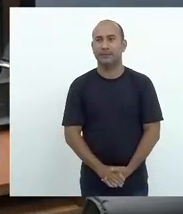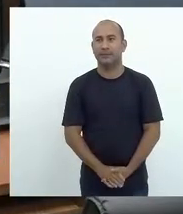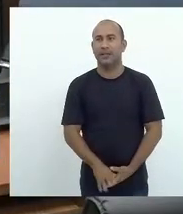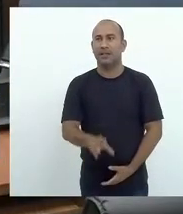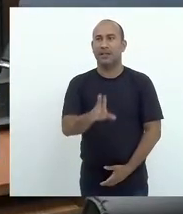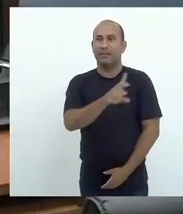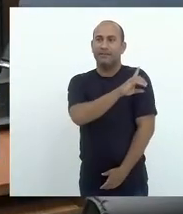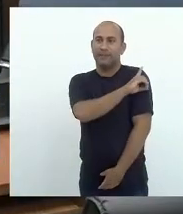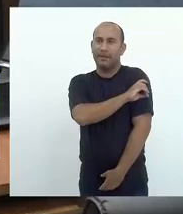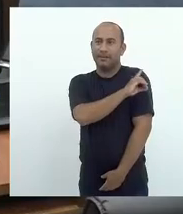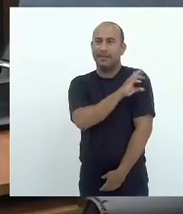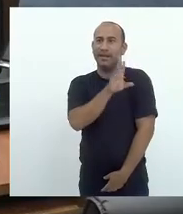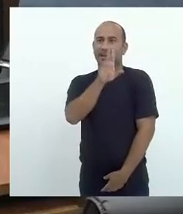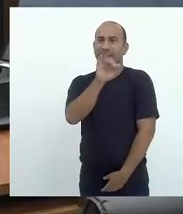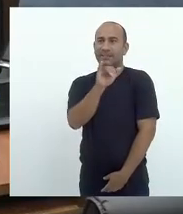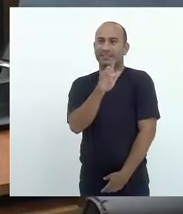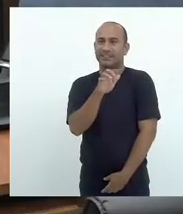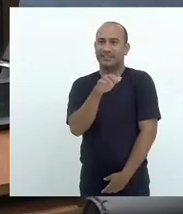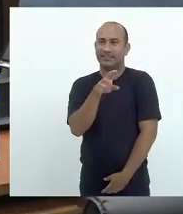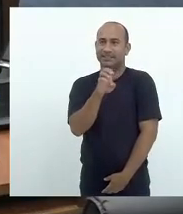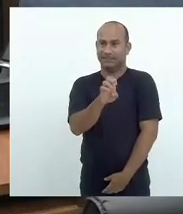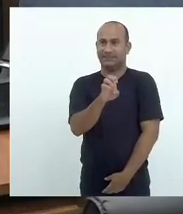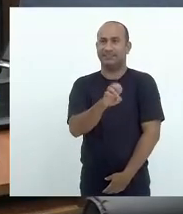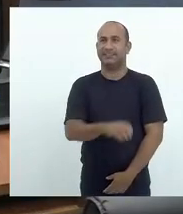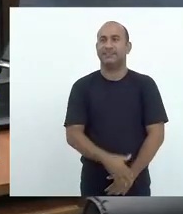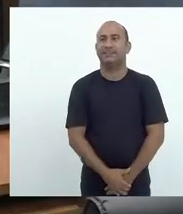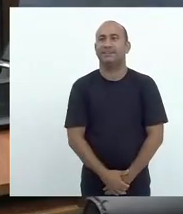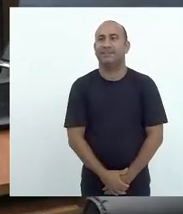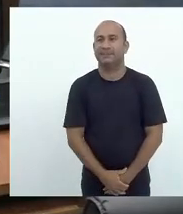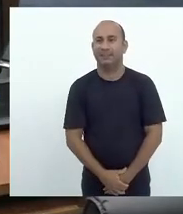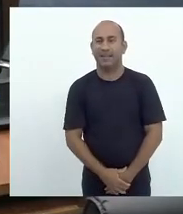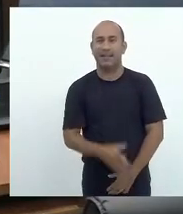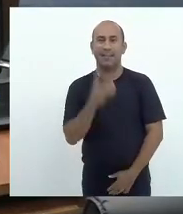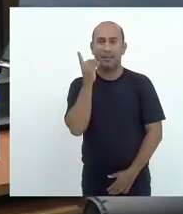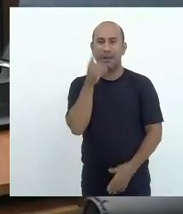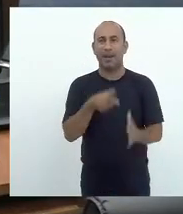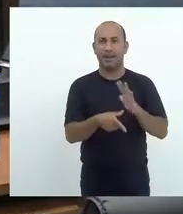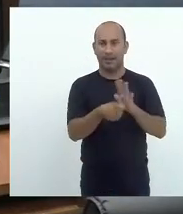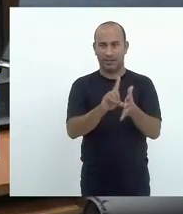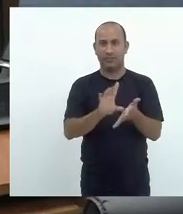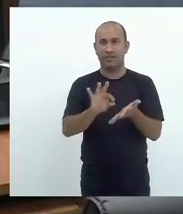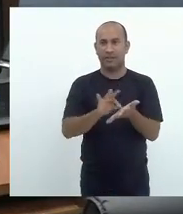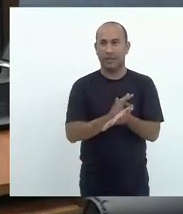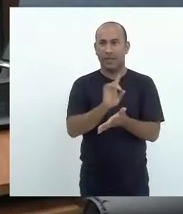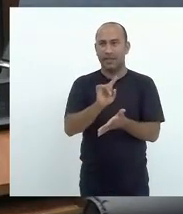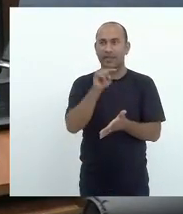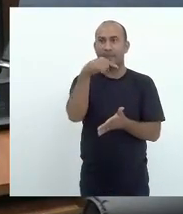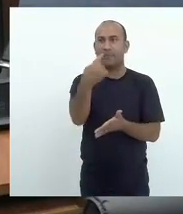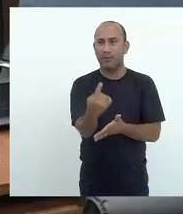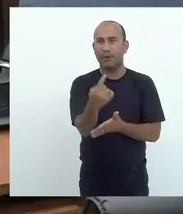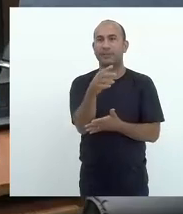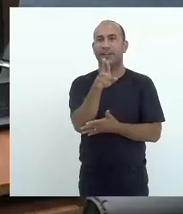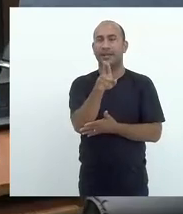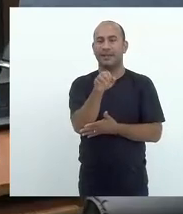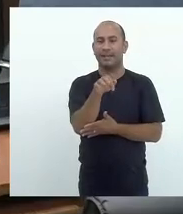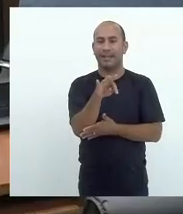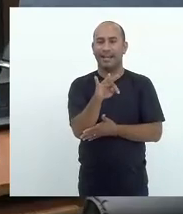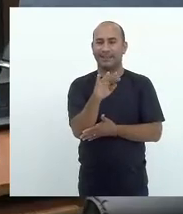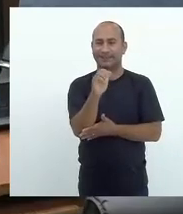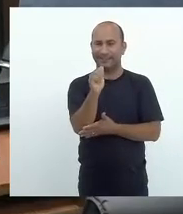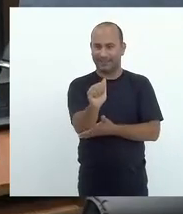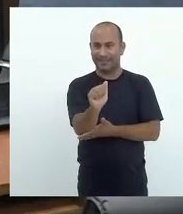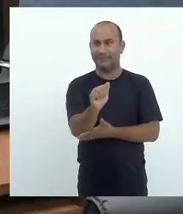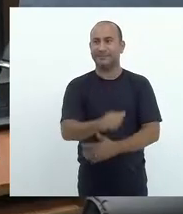Rejane, enfermeira Rejane, deputada. A deputada enfermeira Rejane estava inscrita antes. Logo em seguida, a deputada Renata Souza.